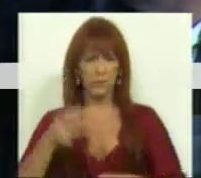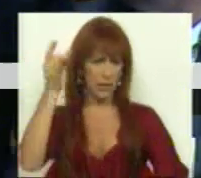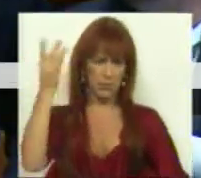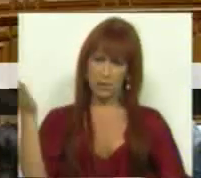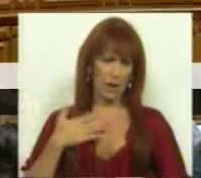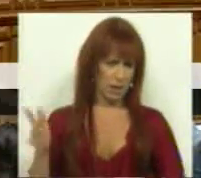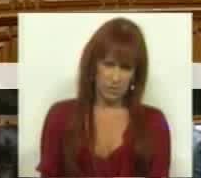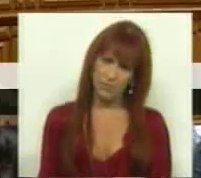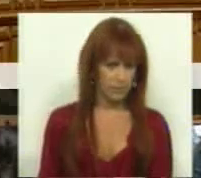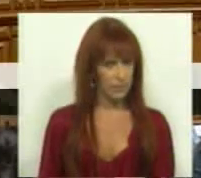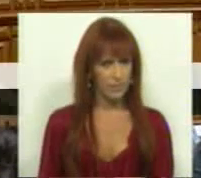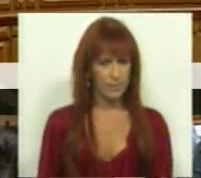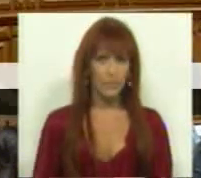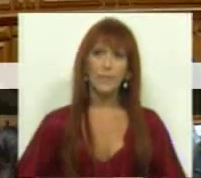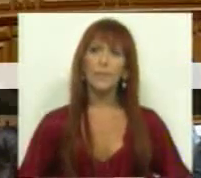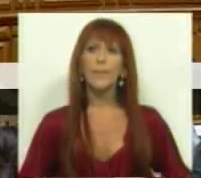inimigos.